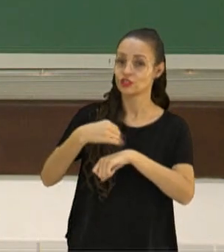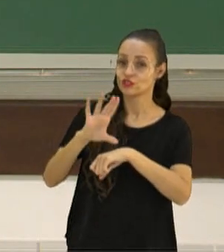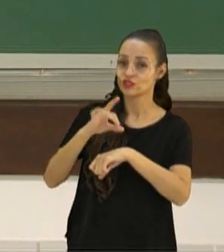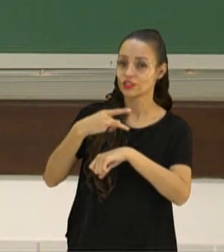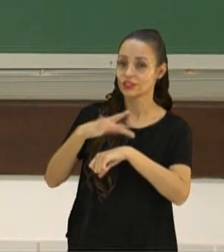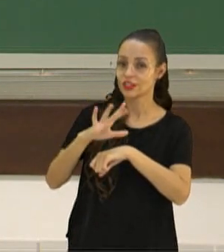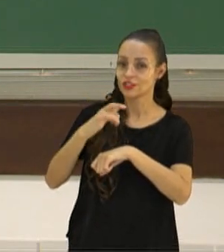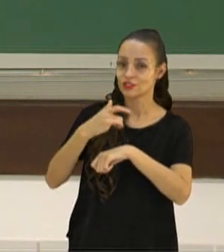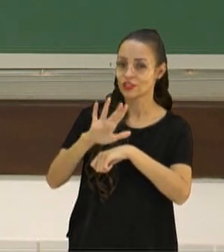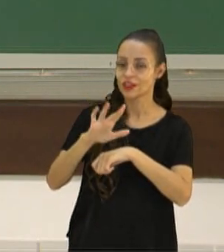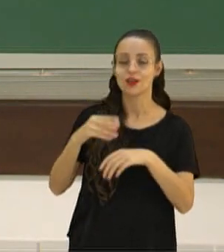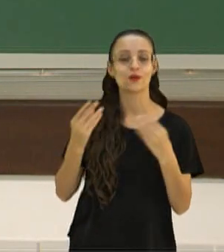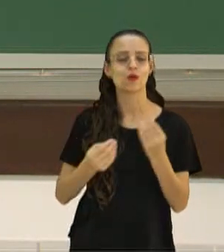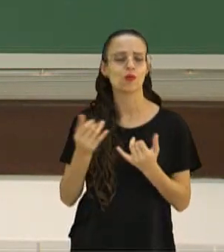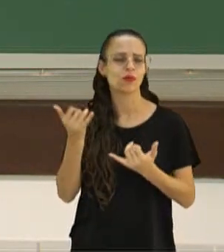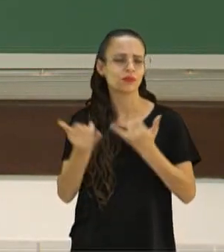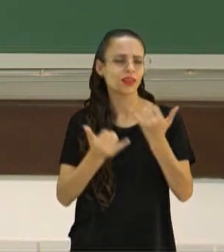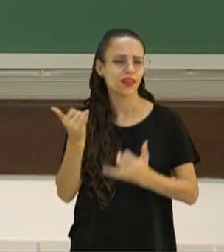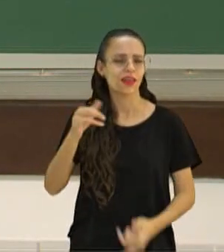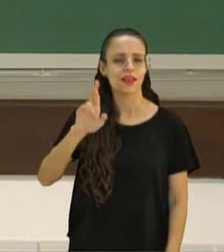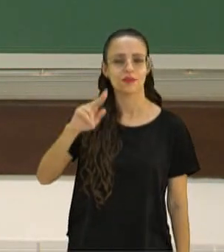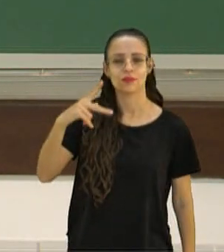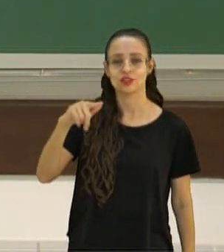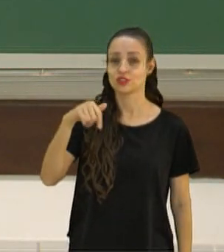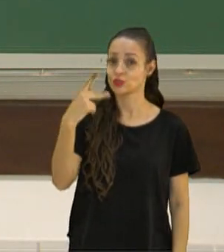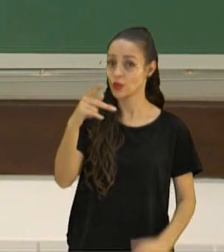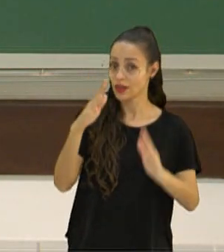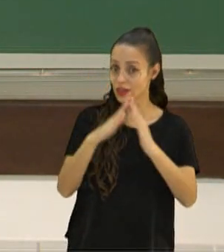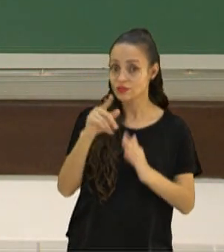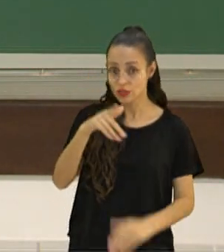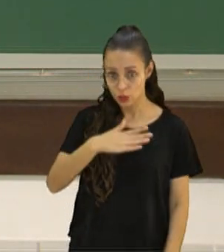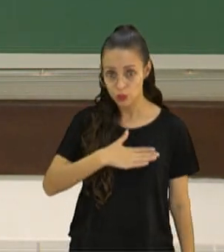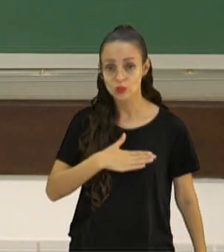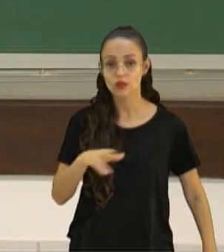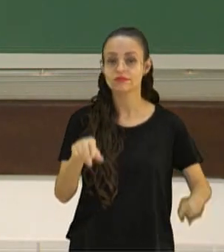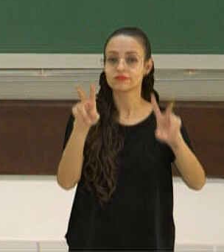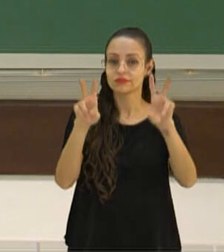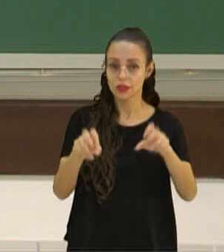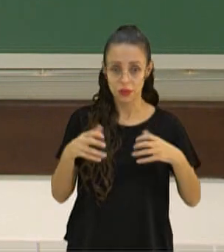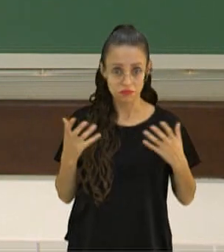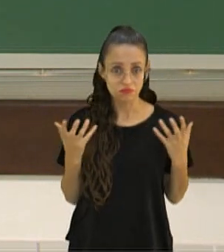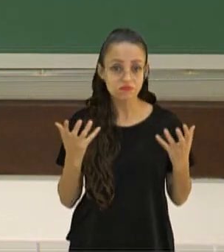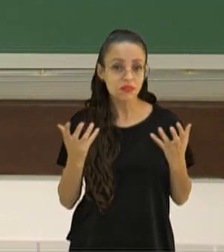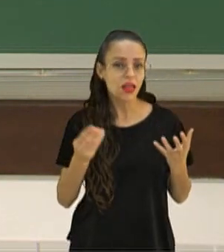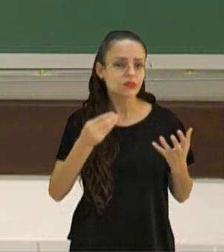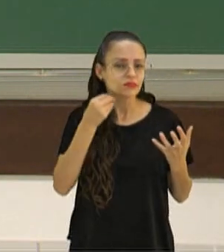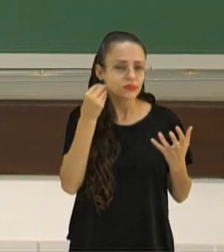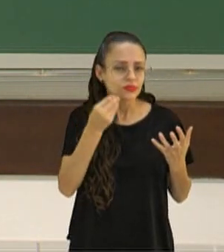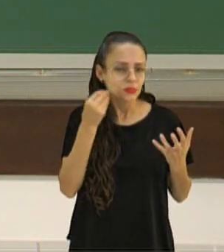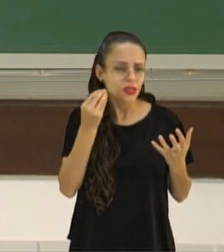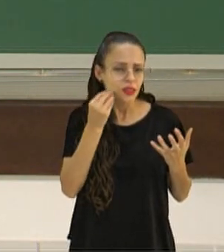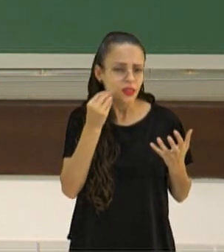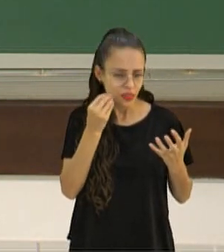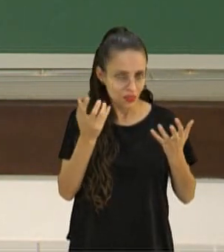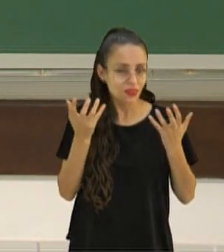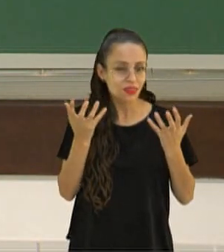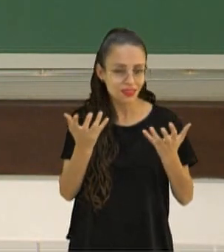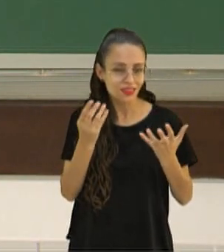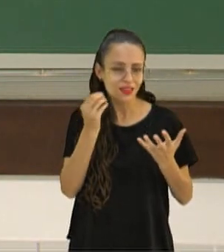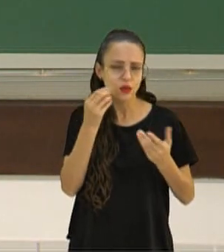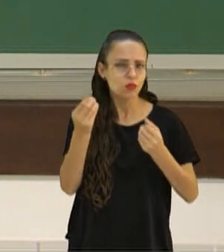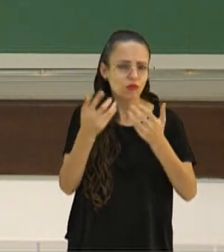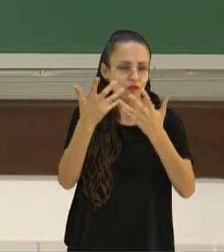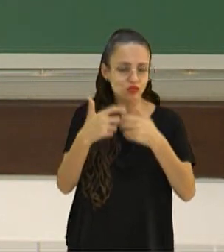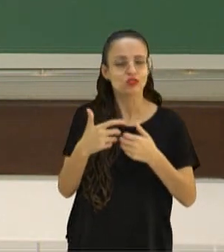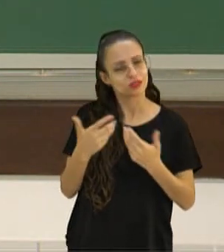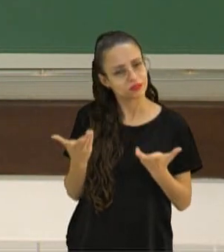estar jogando RPG aí em sua casa, né, então se gostou da temática, quer experimentar, né, como que funciona o